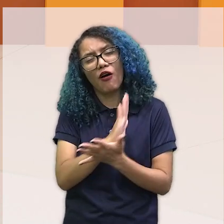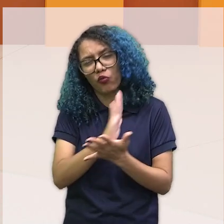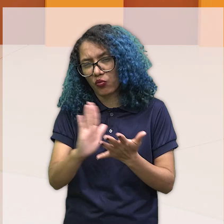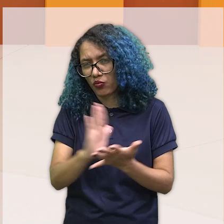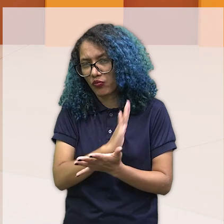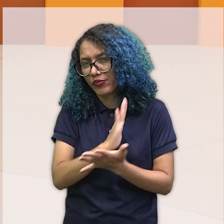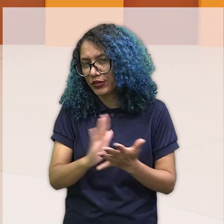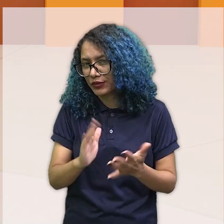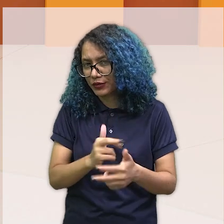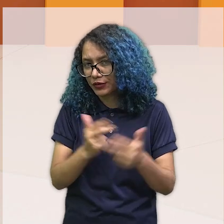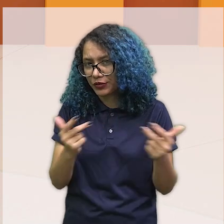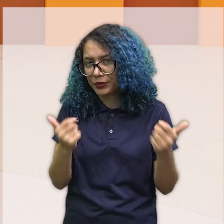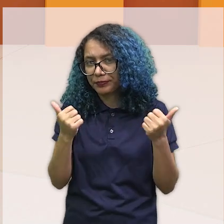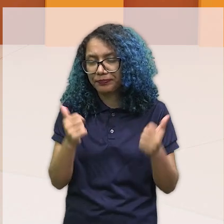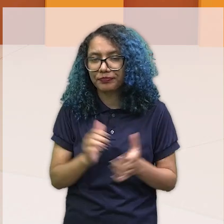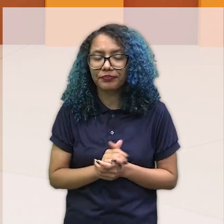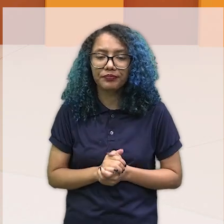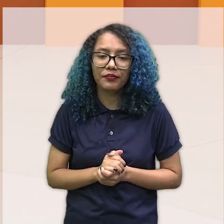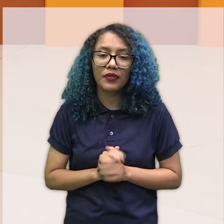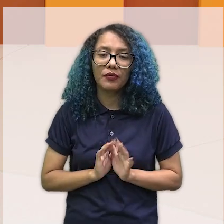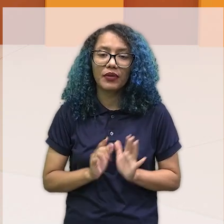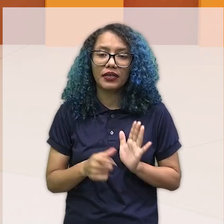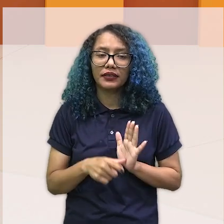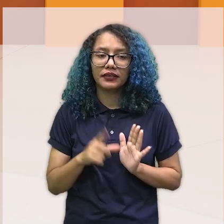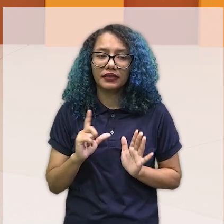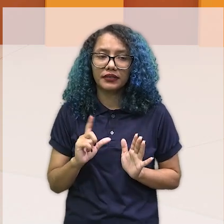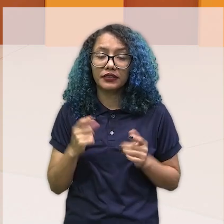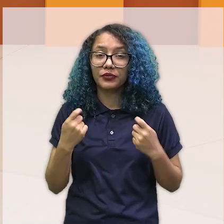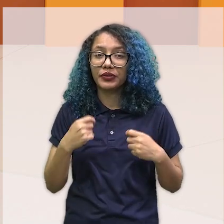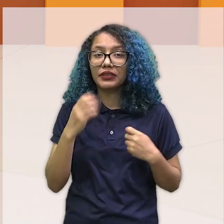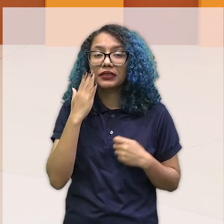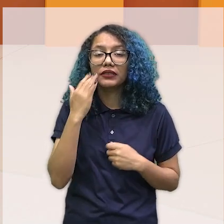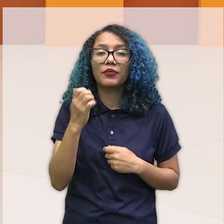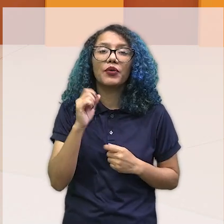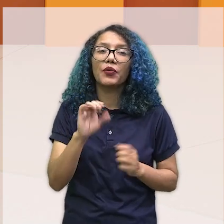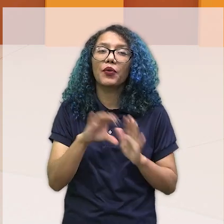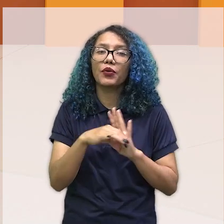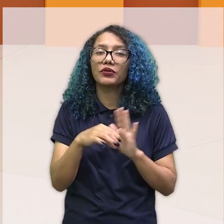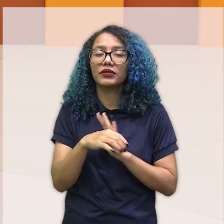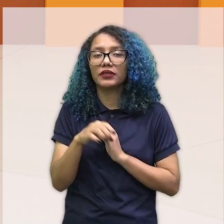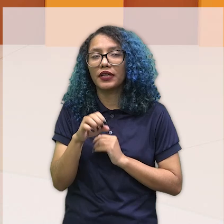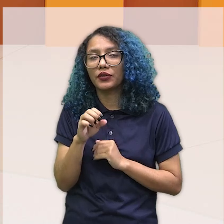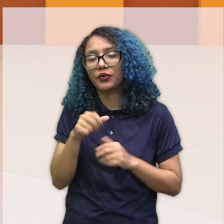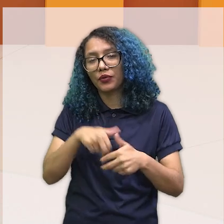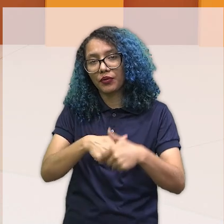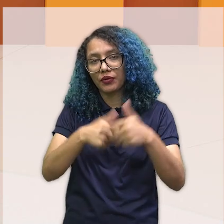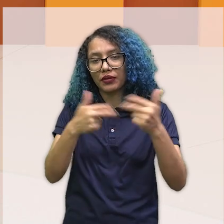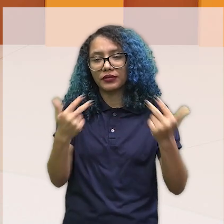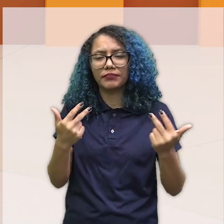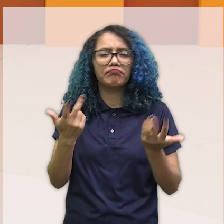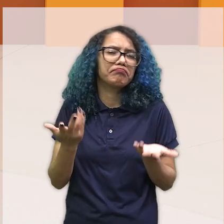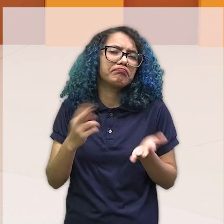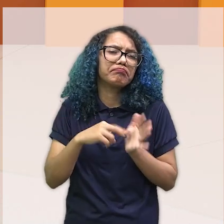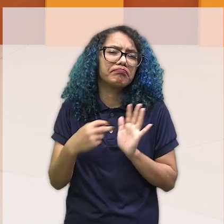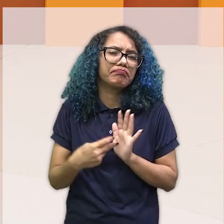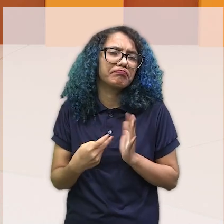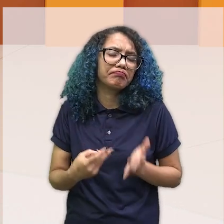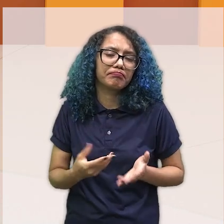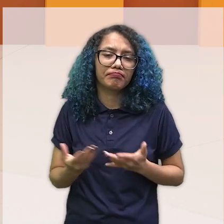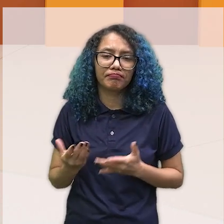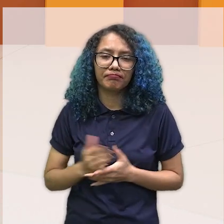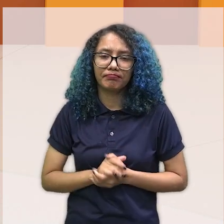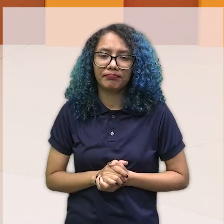aí em específico, tá bom? Mas antes disso, nós temos que entender o que é a etnia, o conceito de